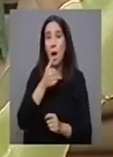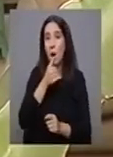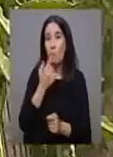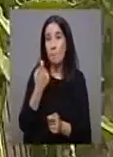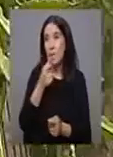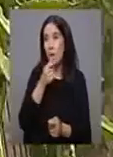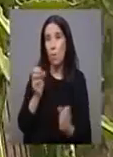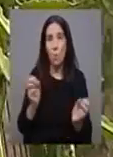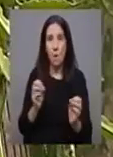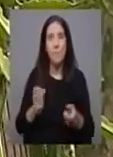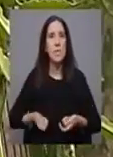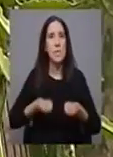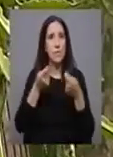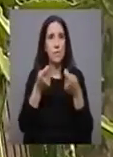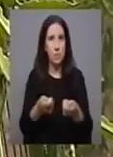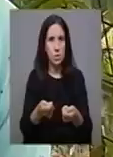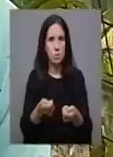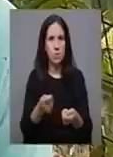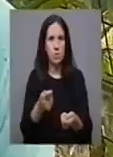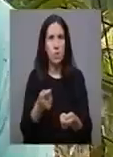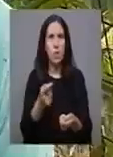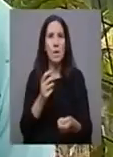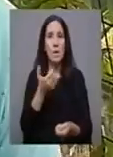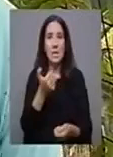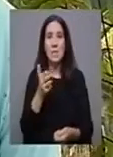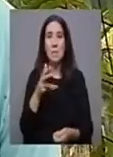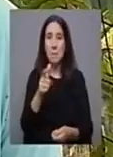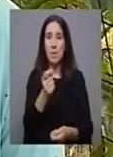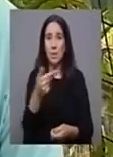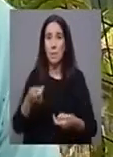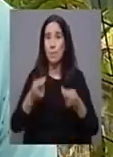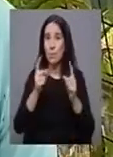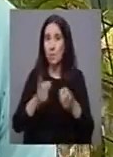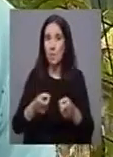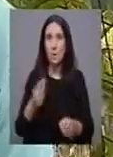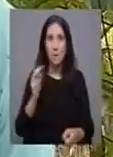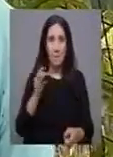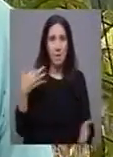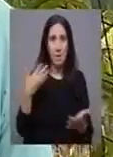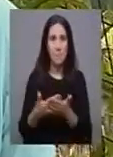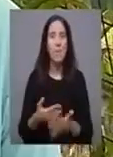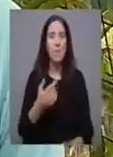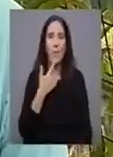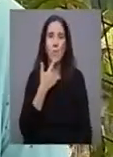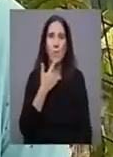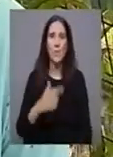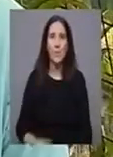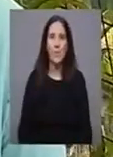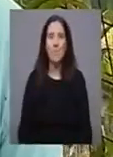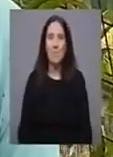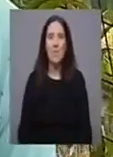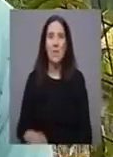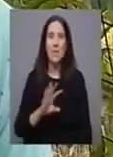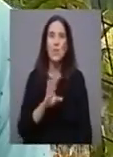água. Investimos, de início, uns 15 mil euros para começar. Está a valer a pena? Está, muito. Já estamos, vamos